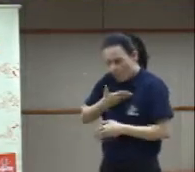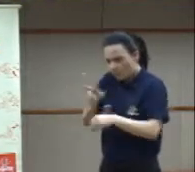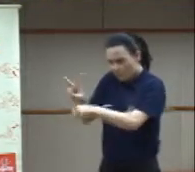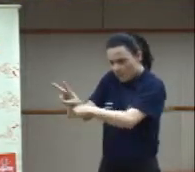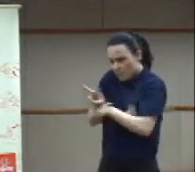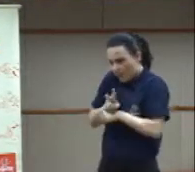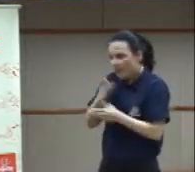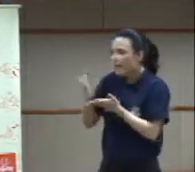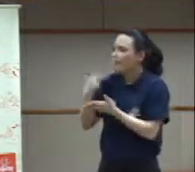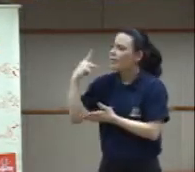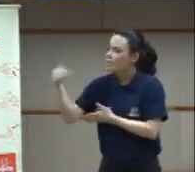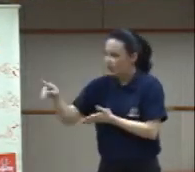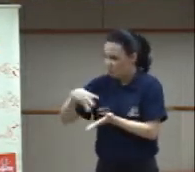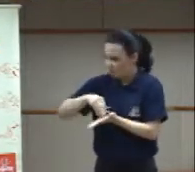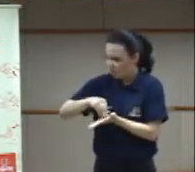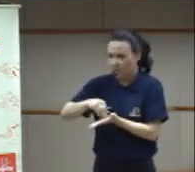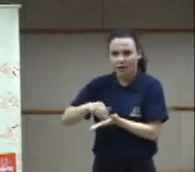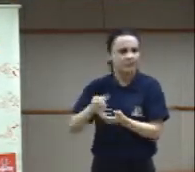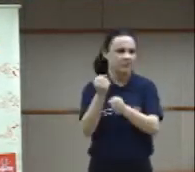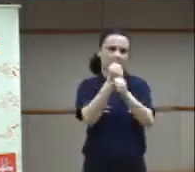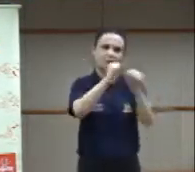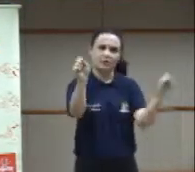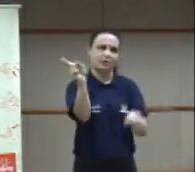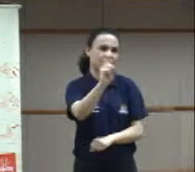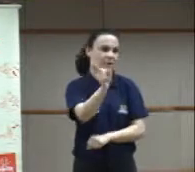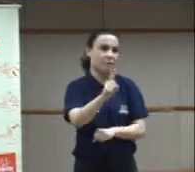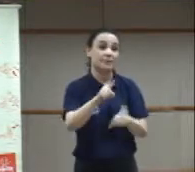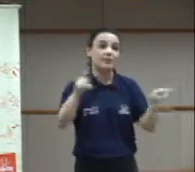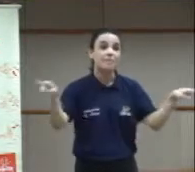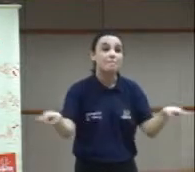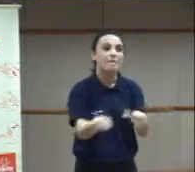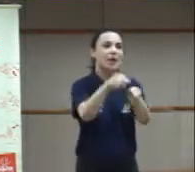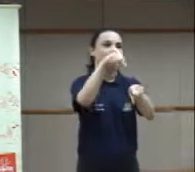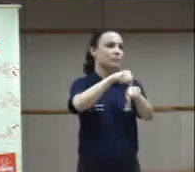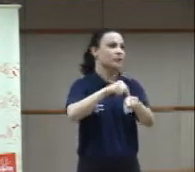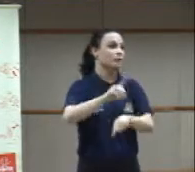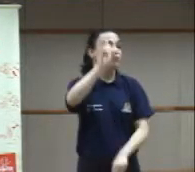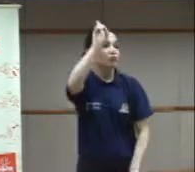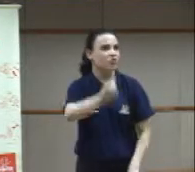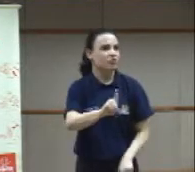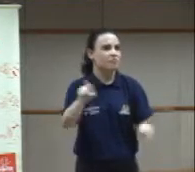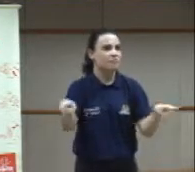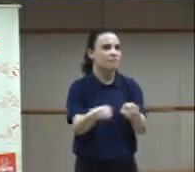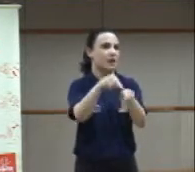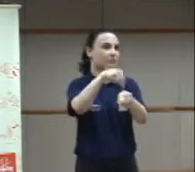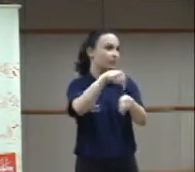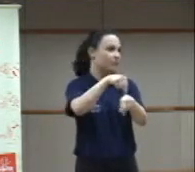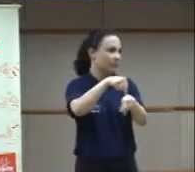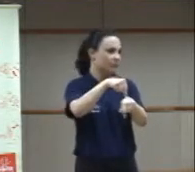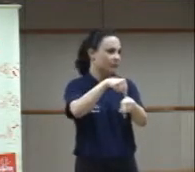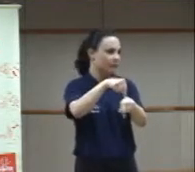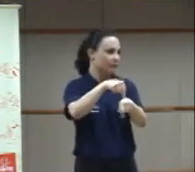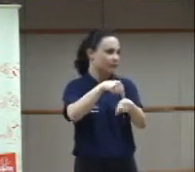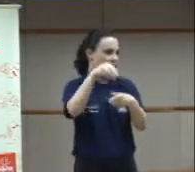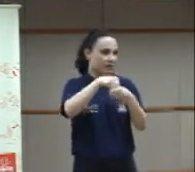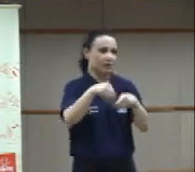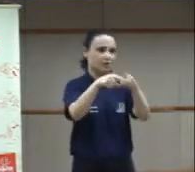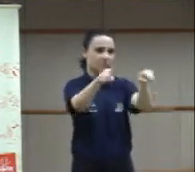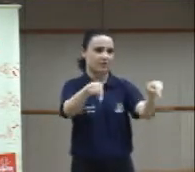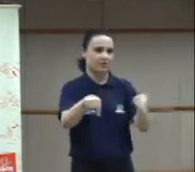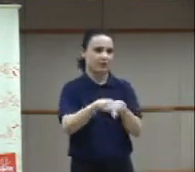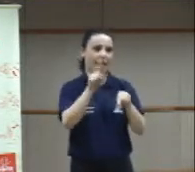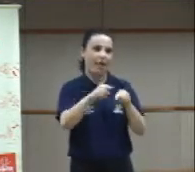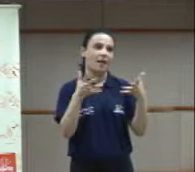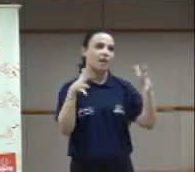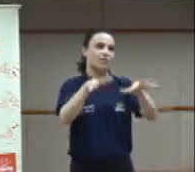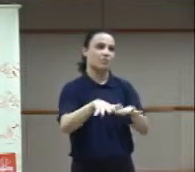caderno para ele copiar. Então, tudo aquilo que diminui, que discrimina, nós não aceitamos. E a gente